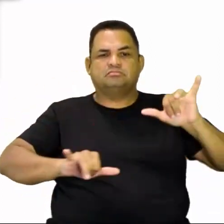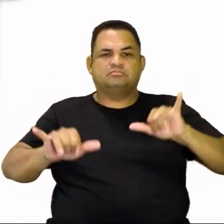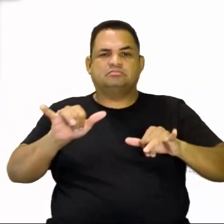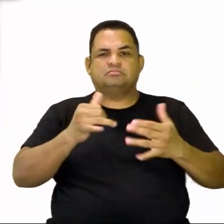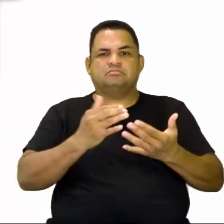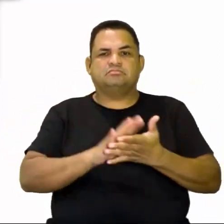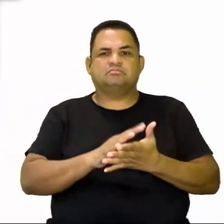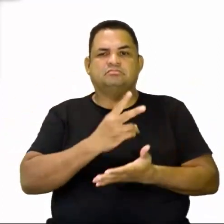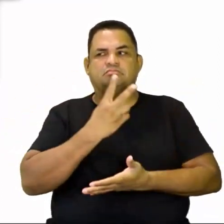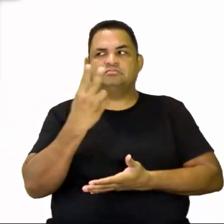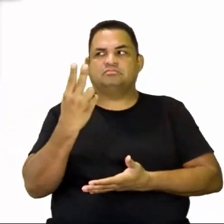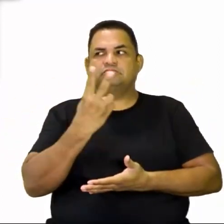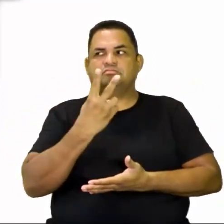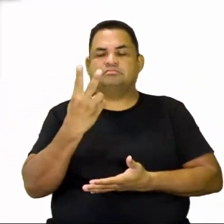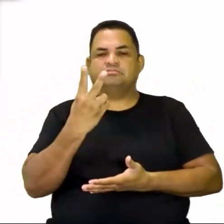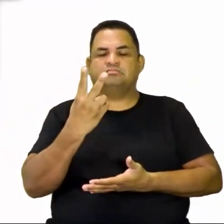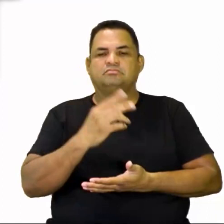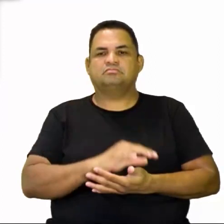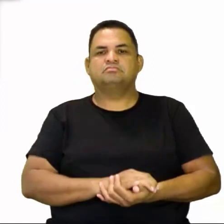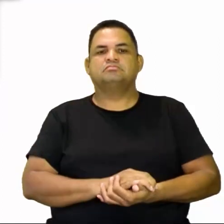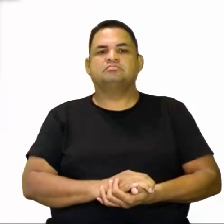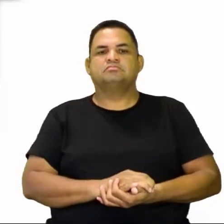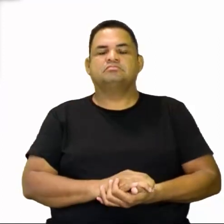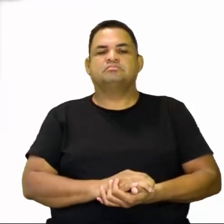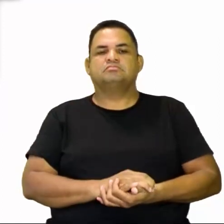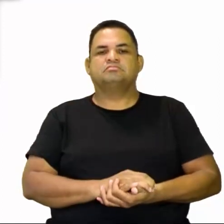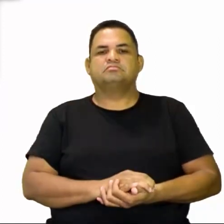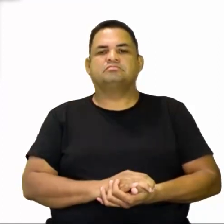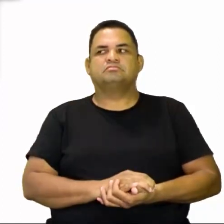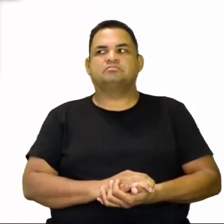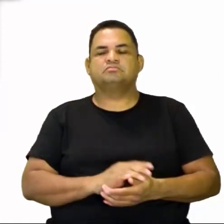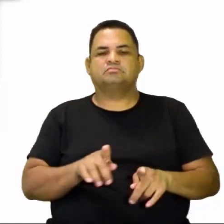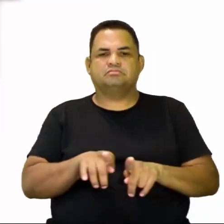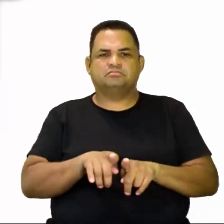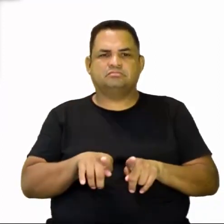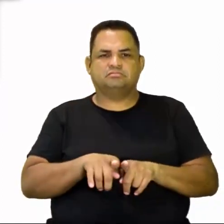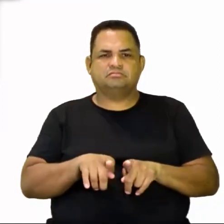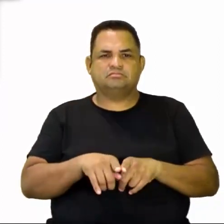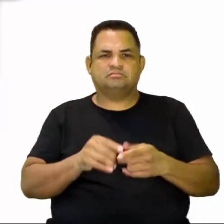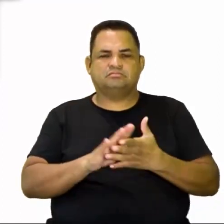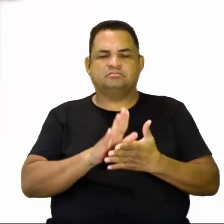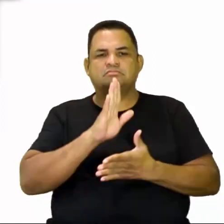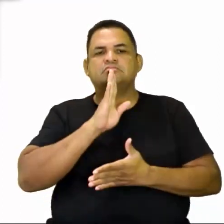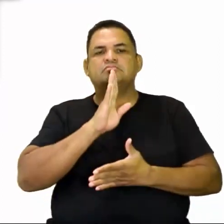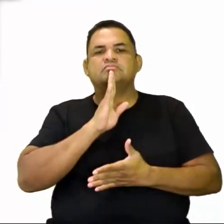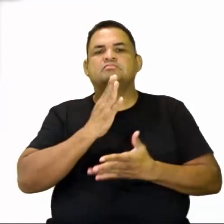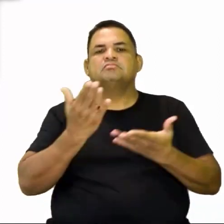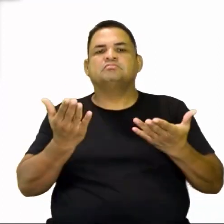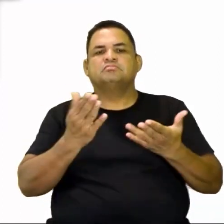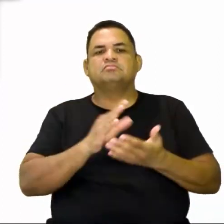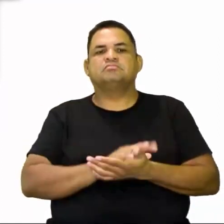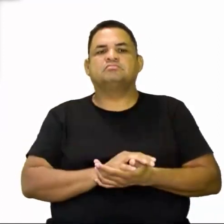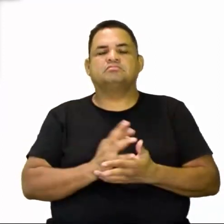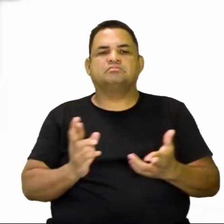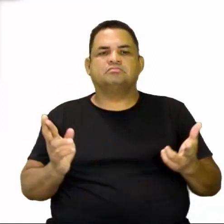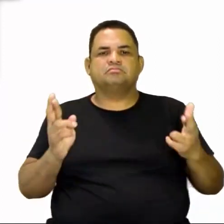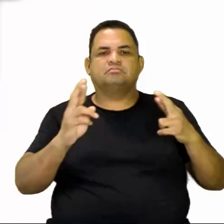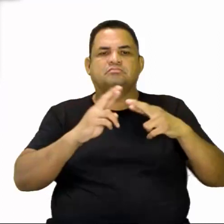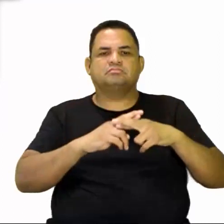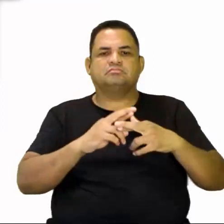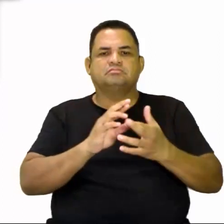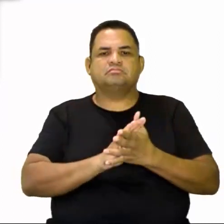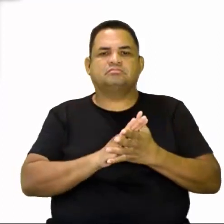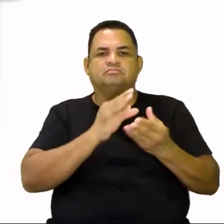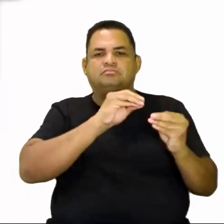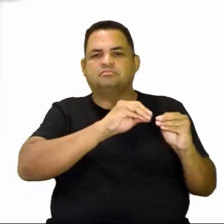da parte 2. Nós vamos também conhecer sobre reação